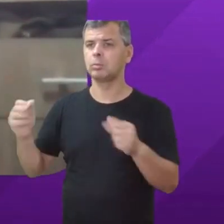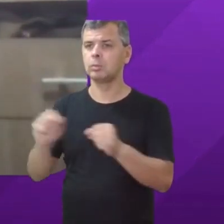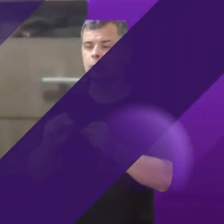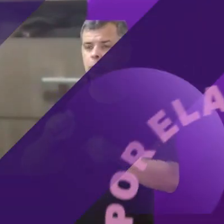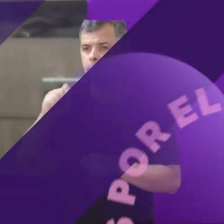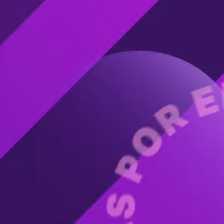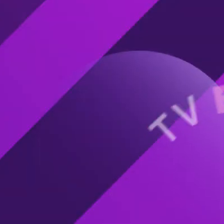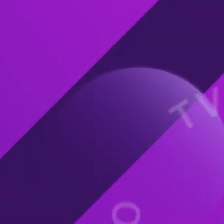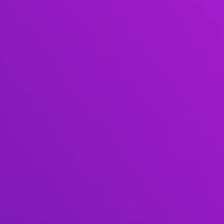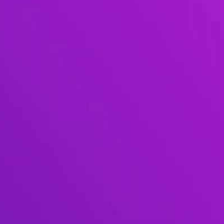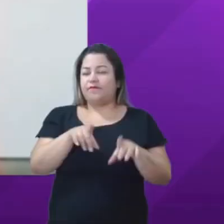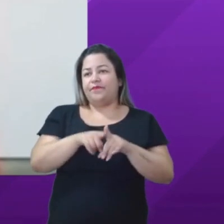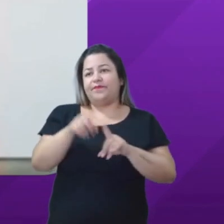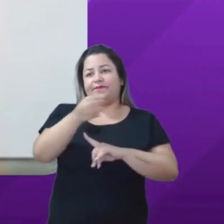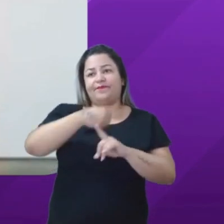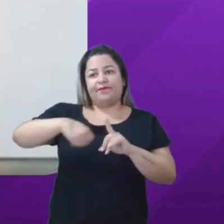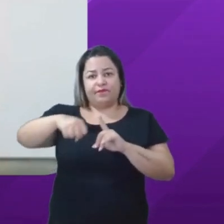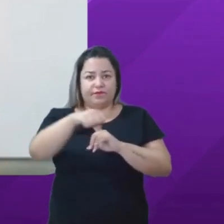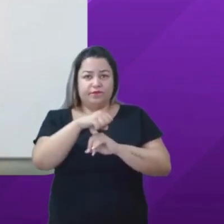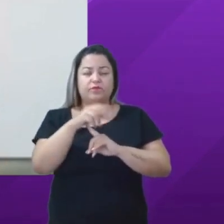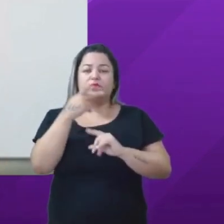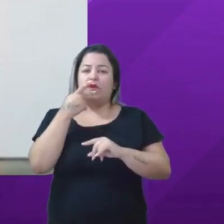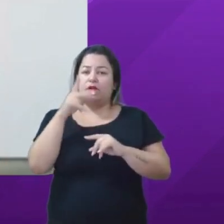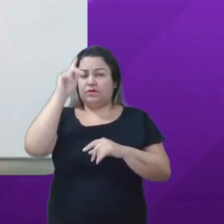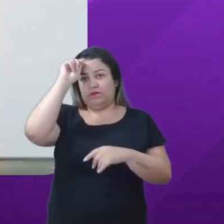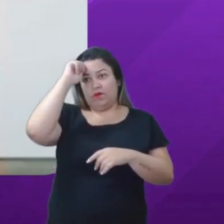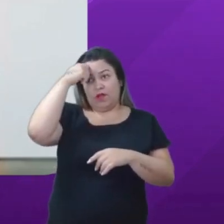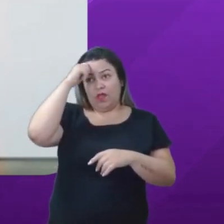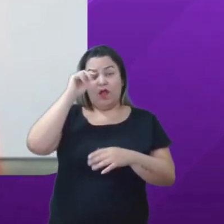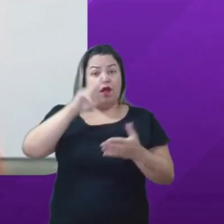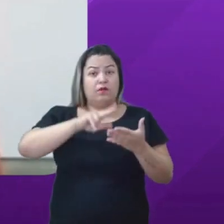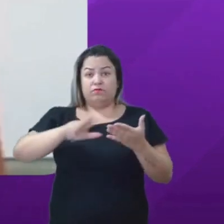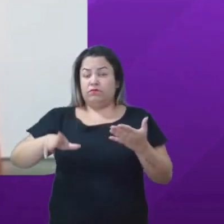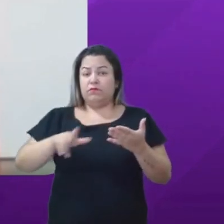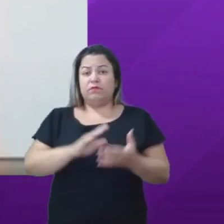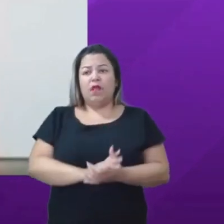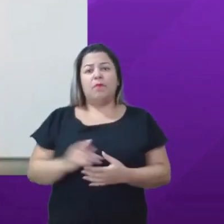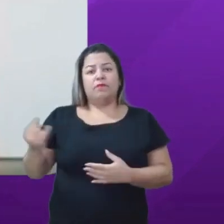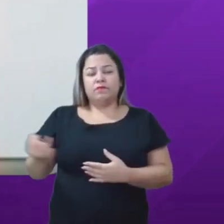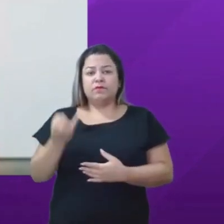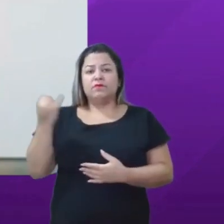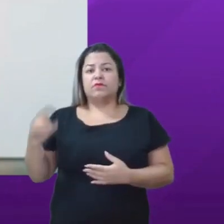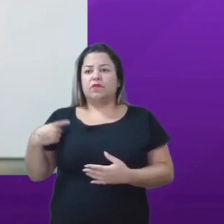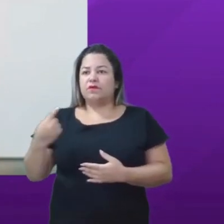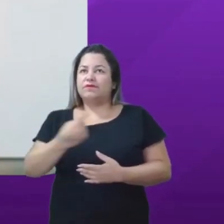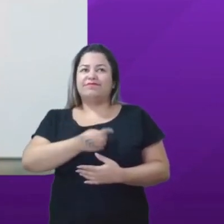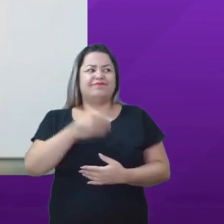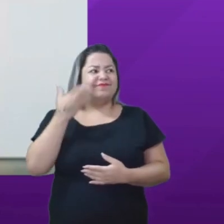podem ser ouvidas. Sempre quando a gente for falar sobre racismo estrutural, institucional, é fundamental que a gente